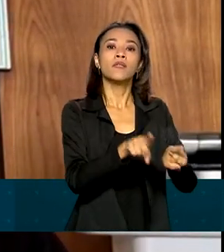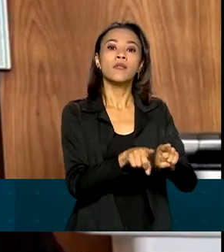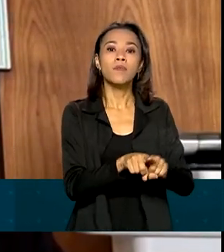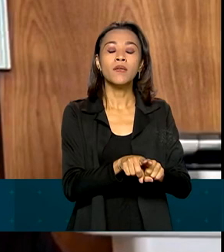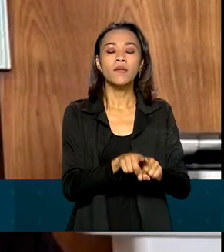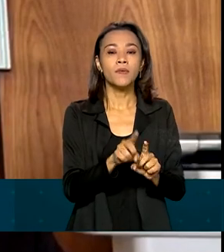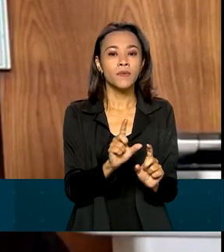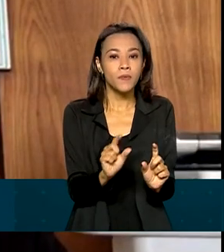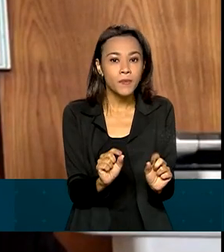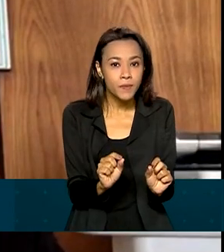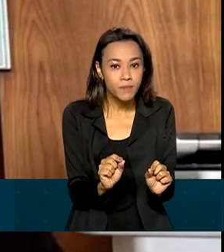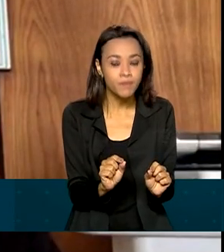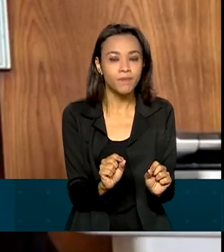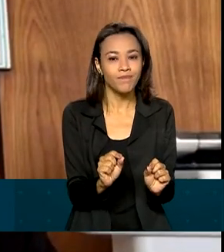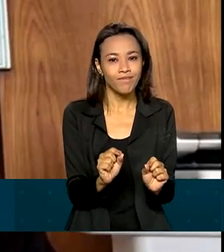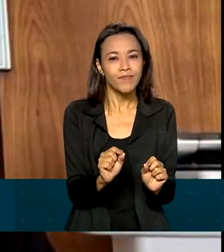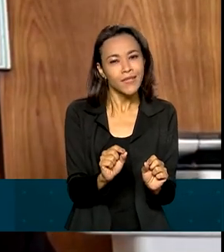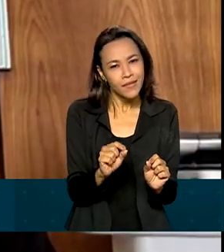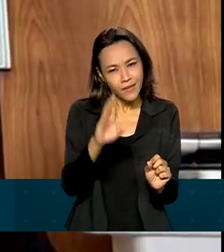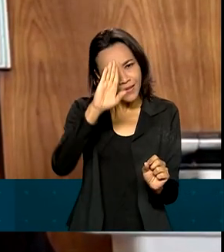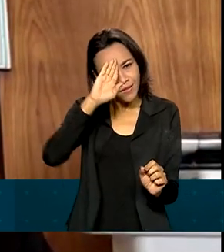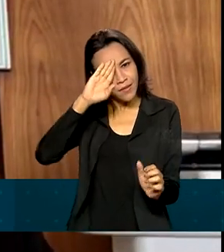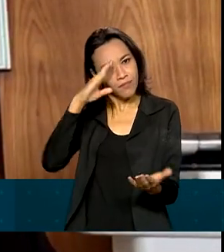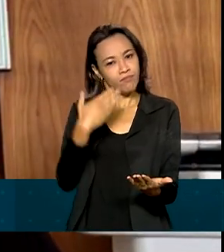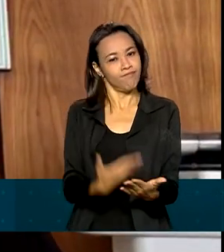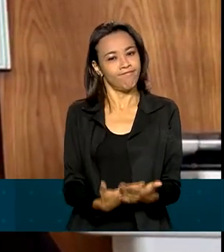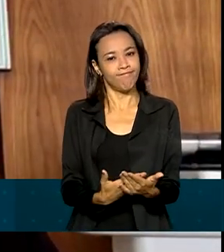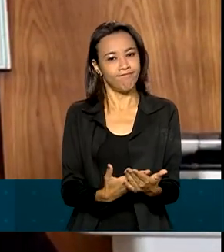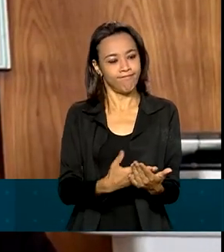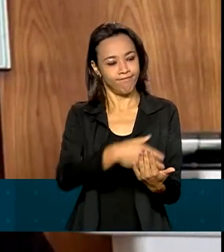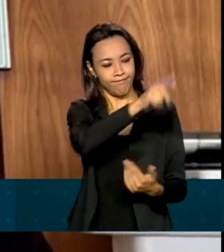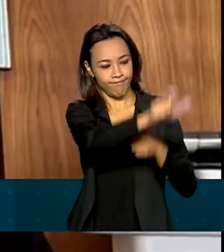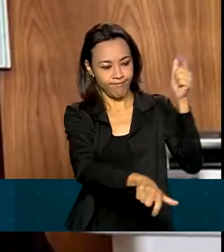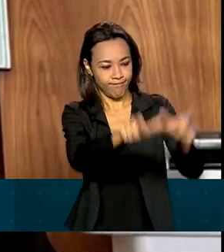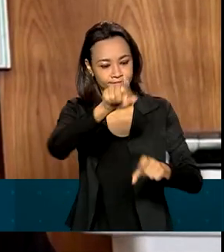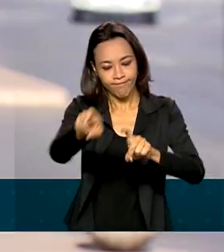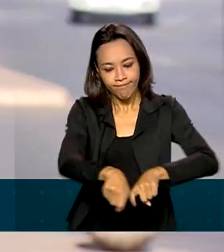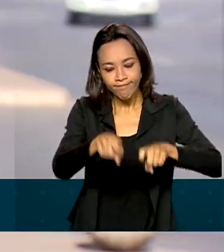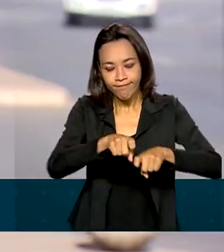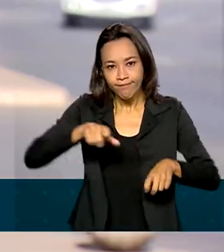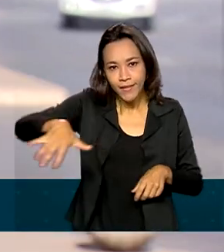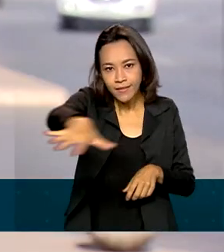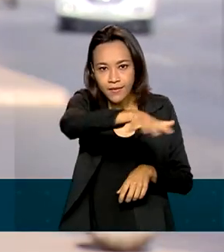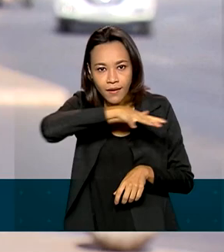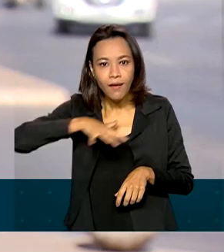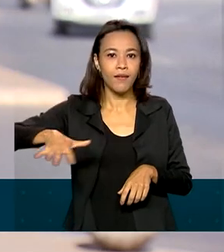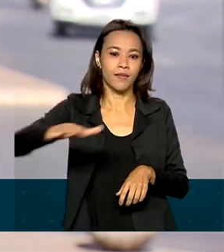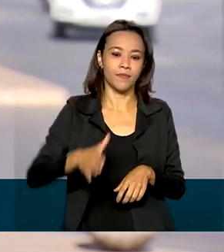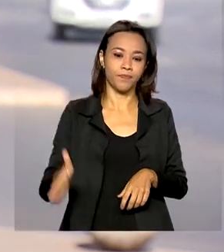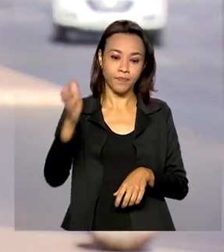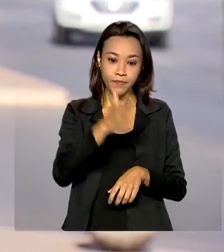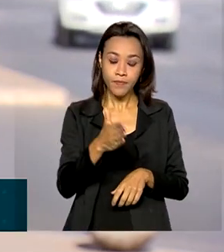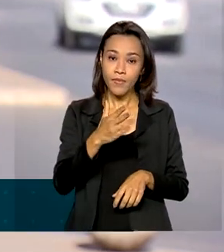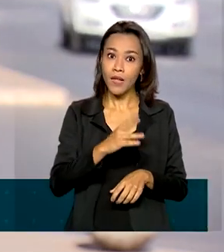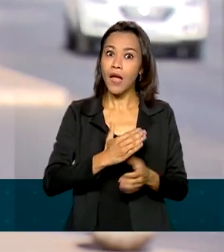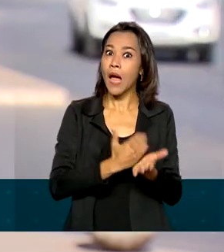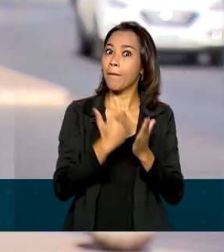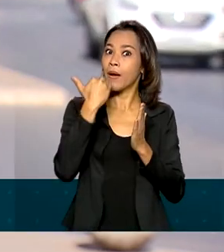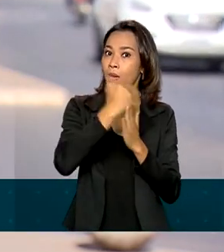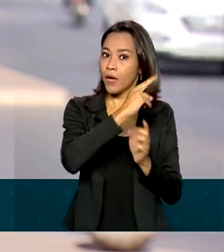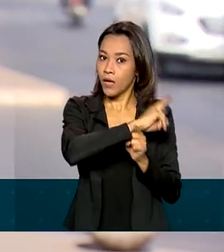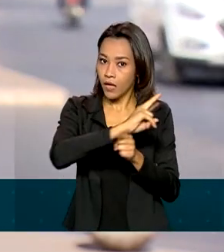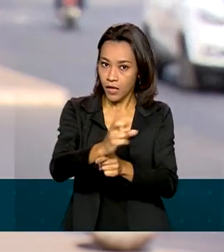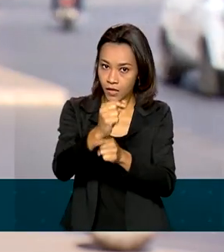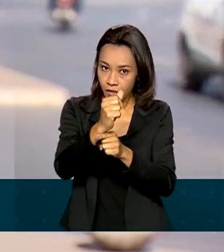credibilidade dos produtores rurais na produção agrícola. A maior parte do crédito foi para produtores